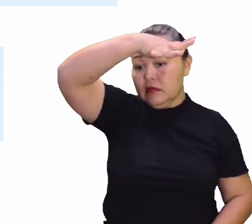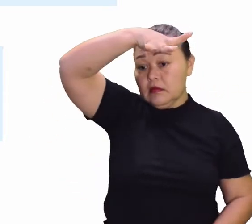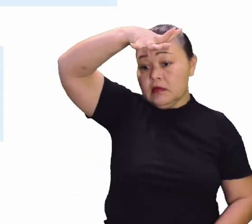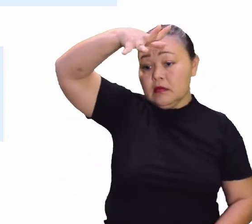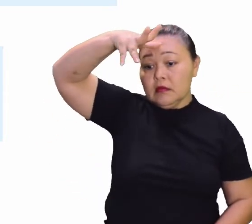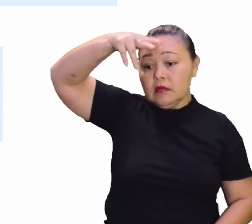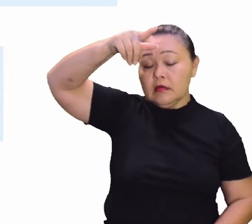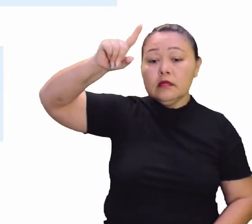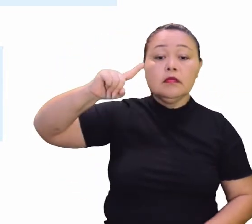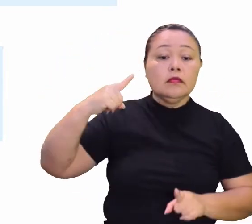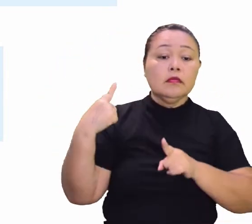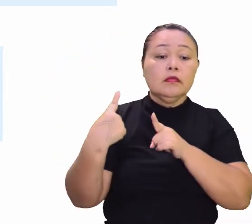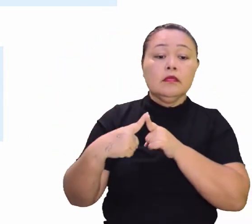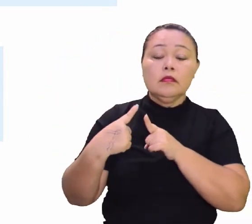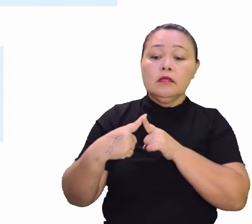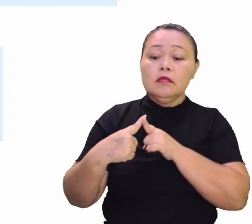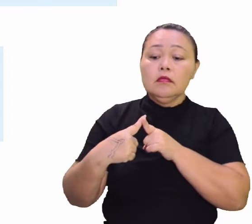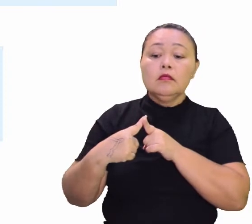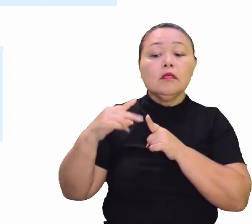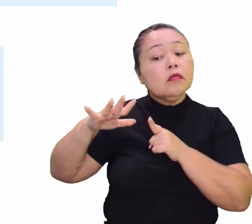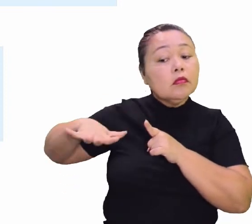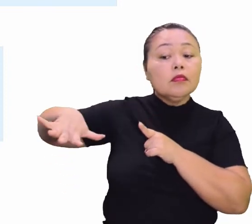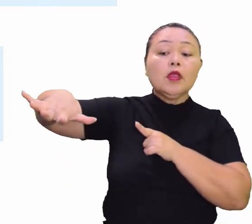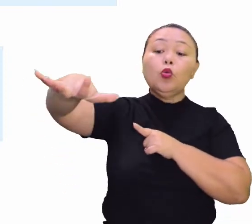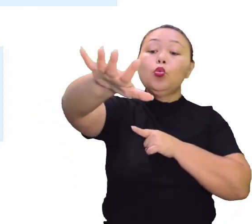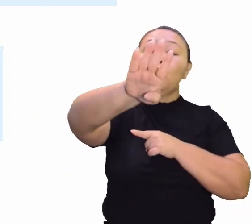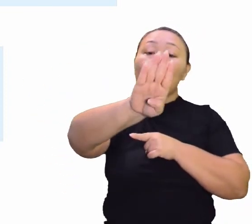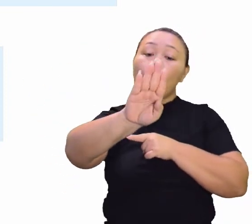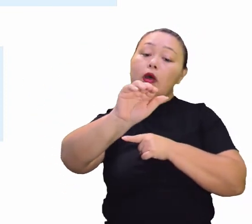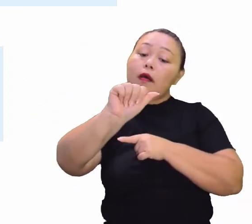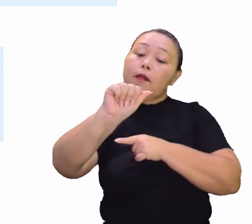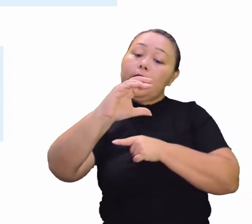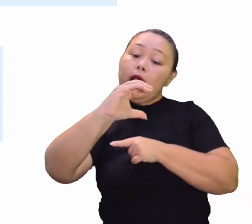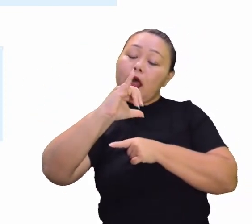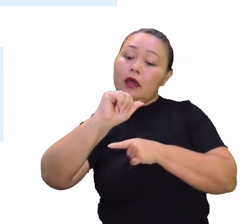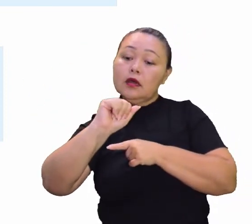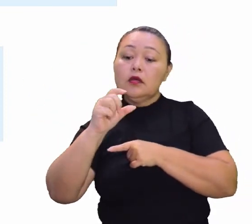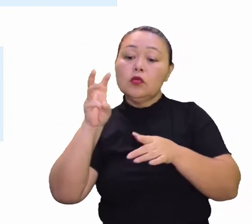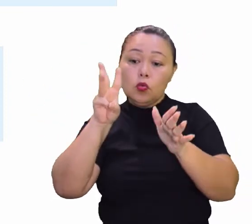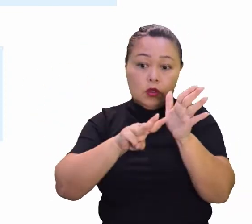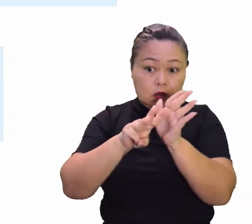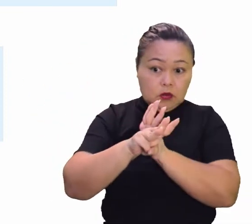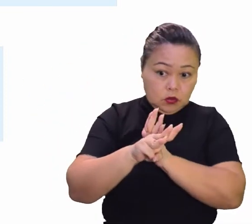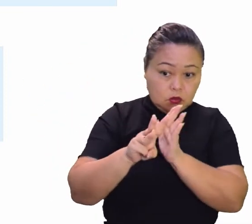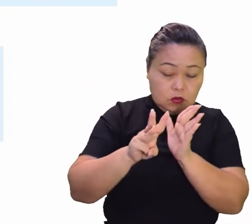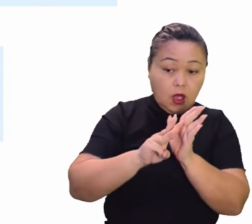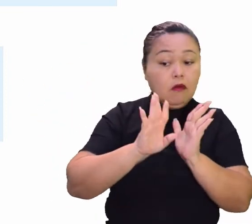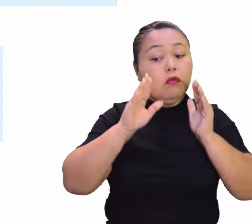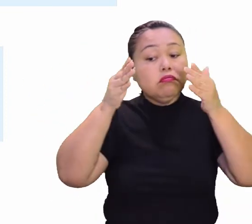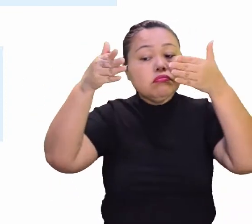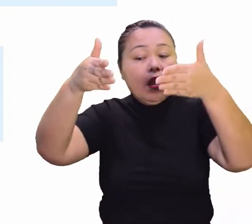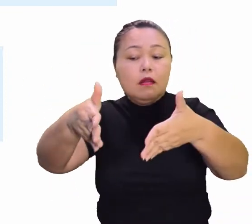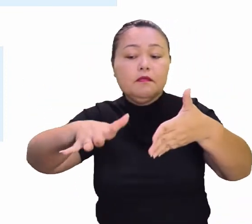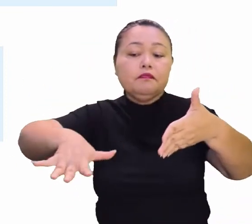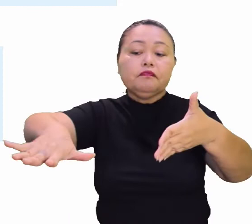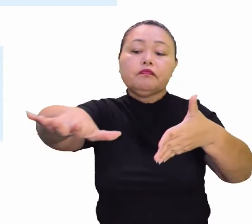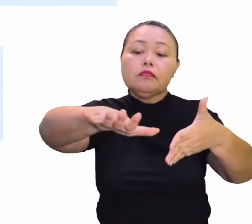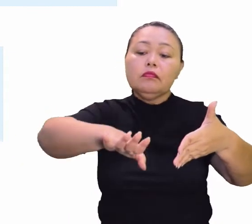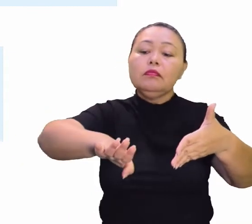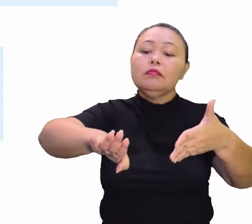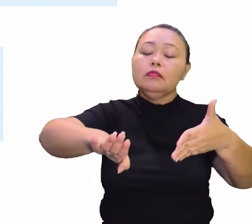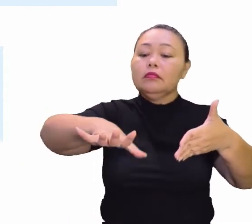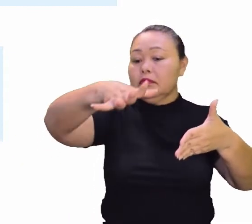errado. Porque, inclusive, toda a bacia do Rio Madeira vai desaguar no